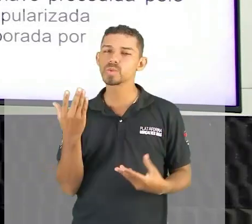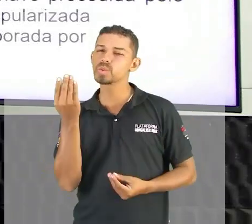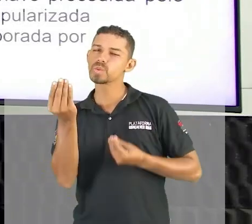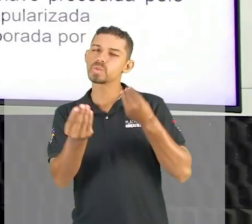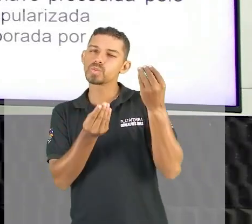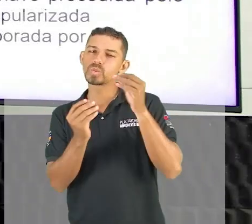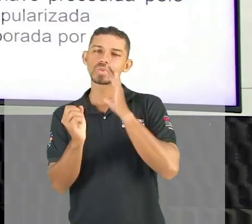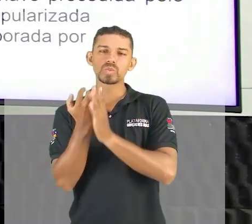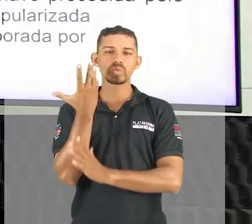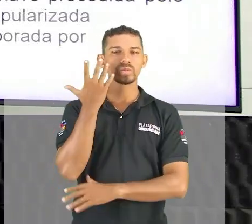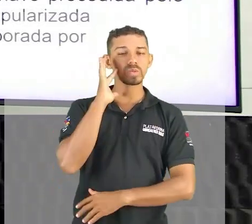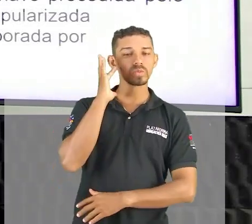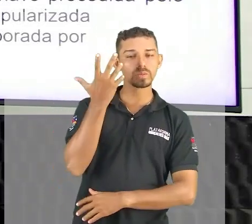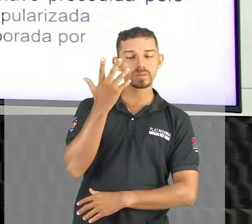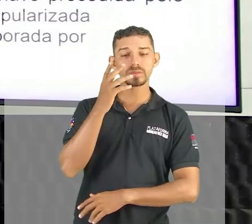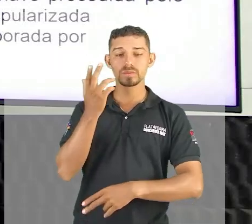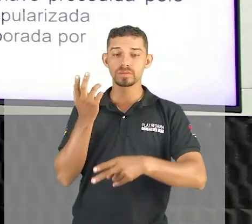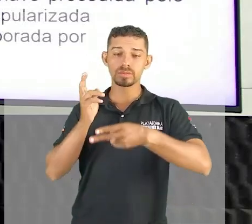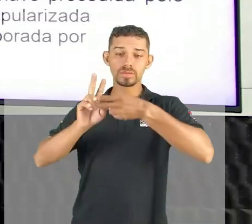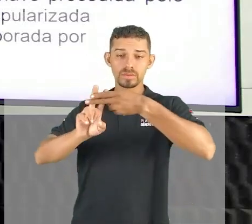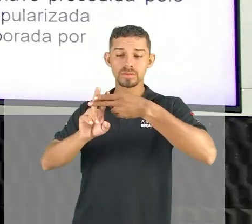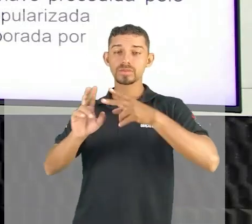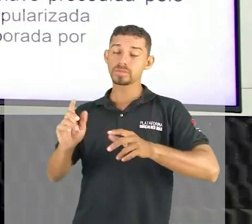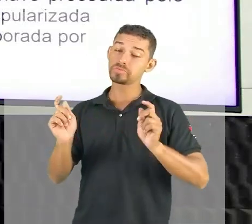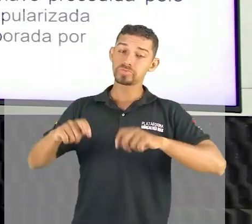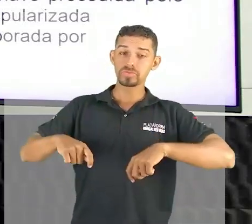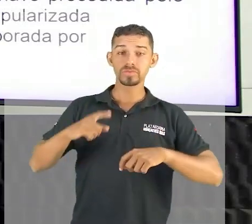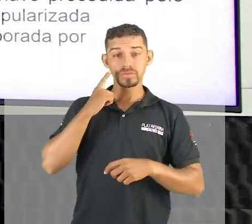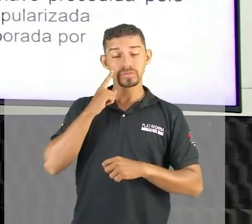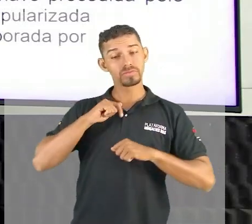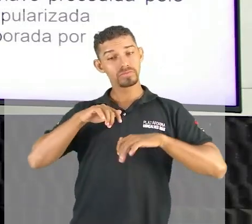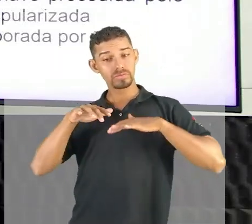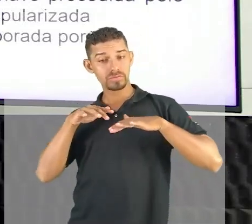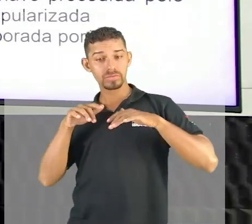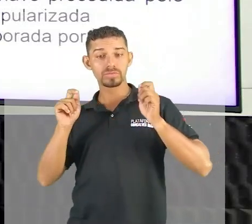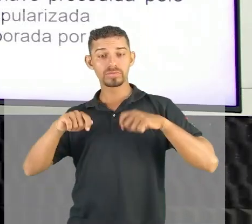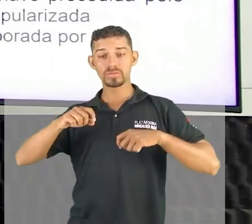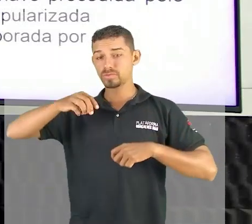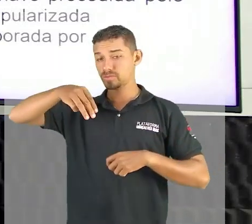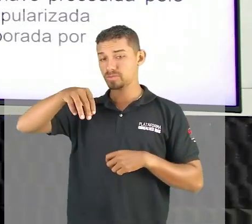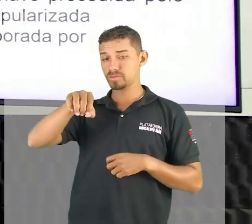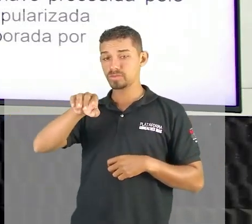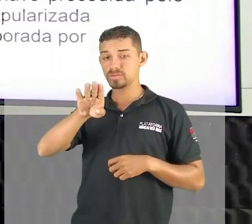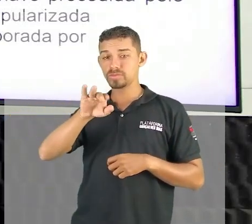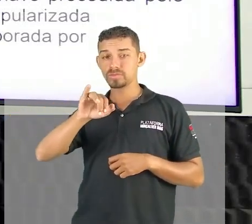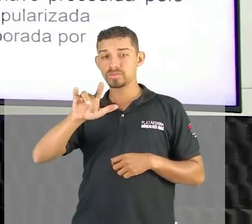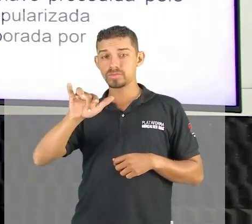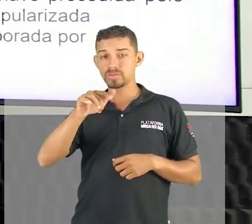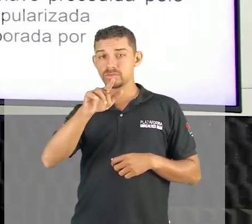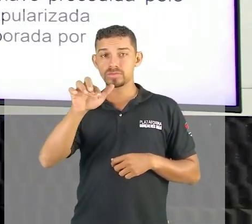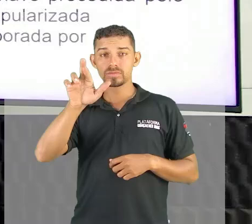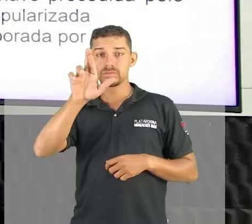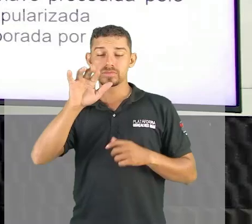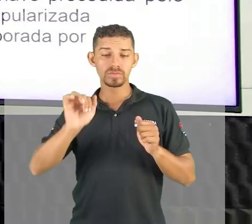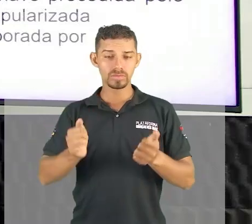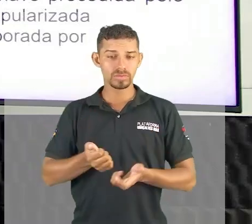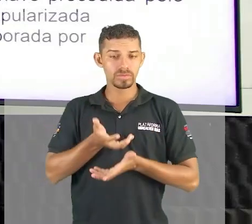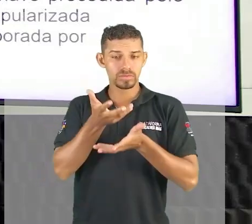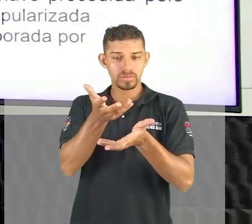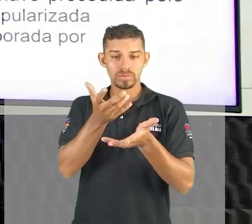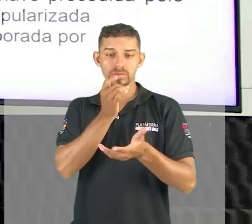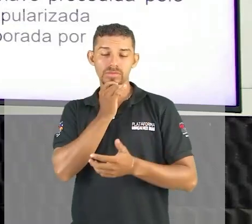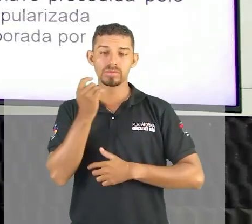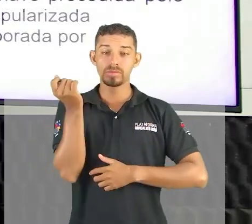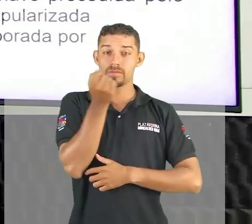foi que surgiu a hashtag e como ela serve para mobilizar para ela eh dar expressão eh emoção e